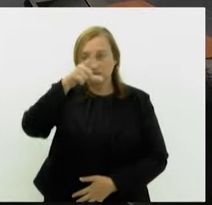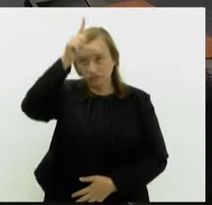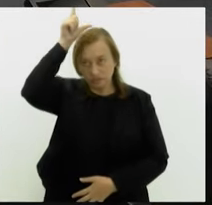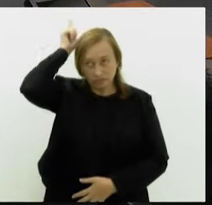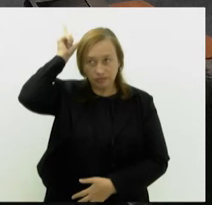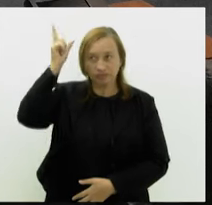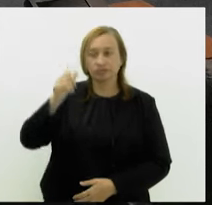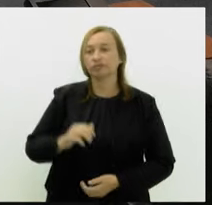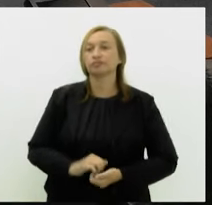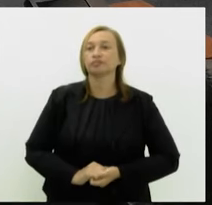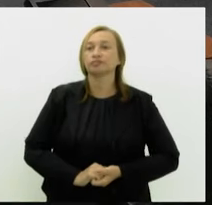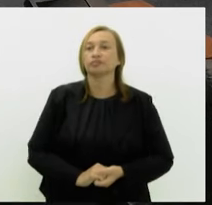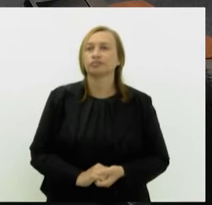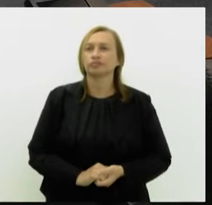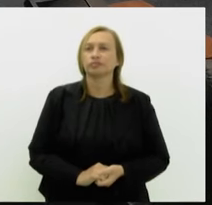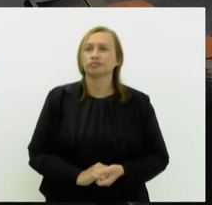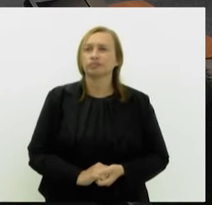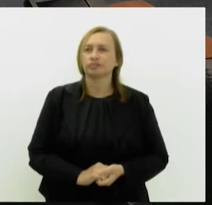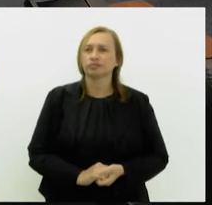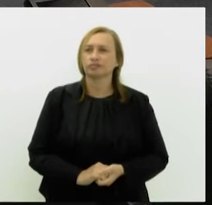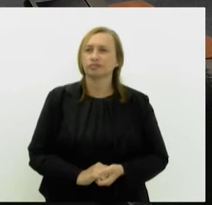Paulo,